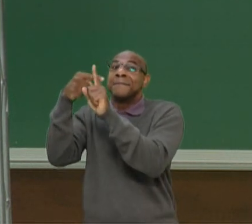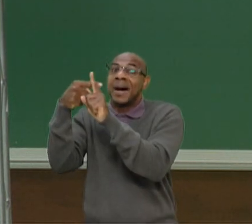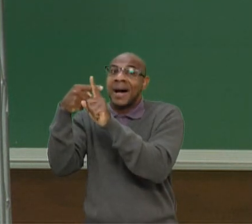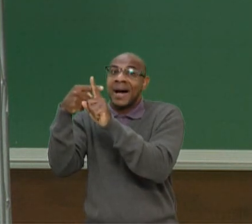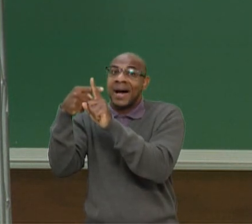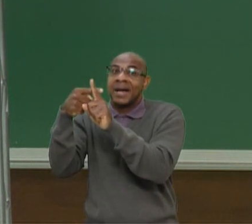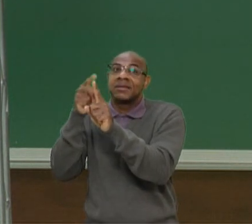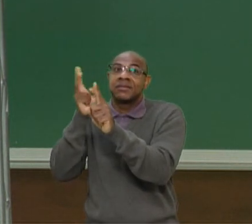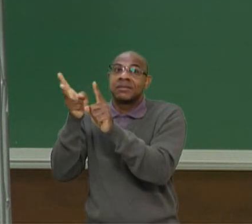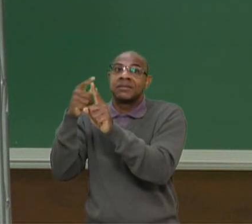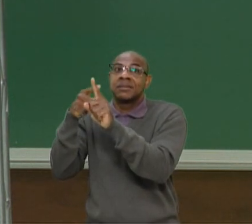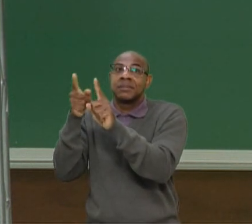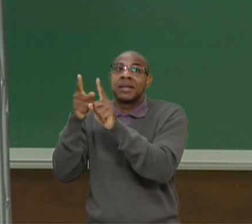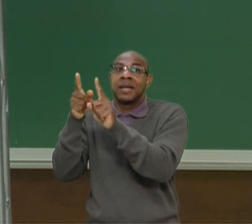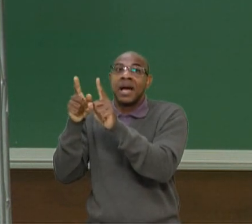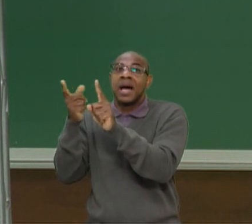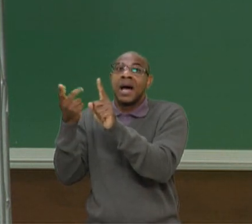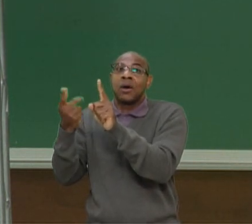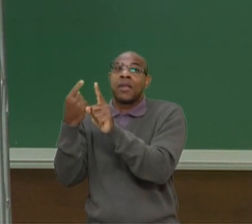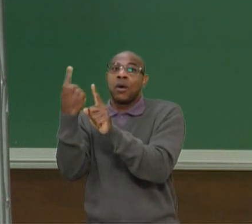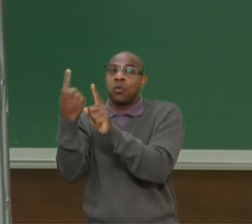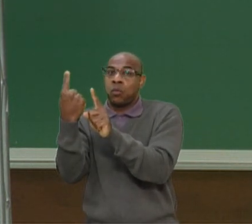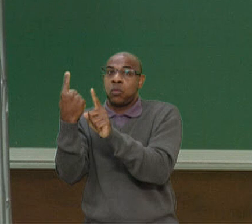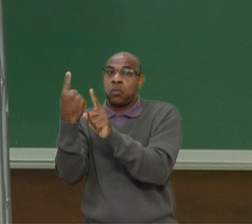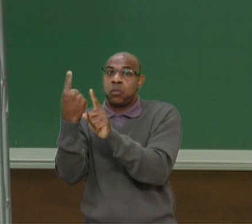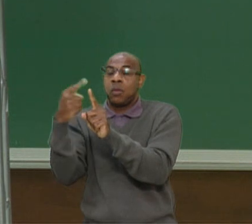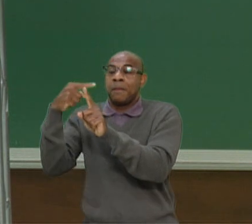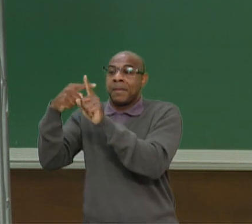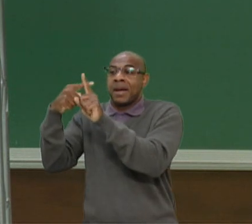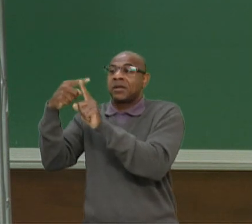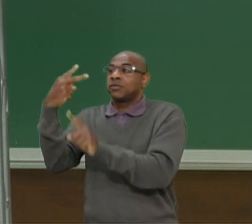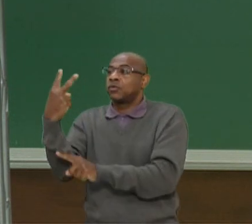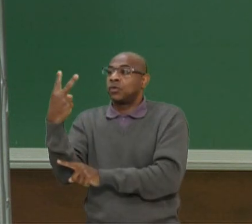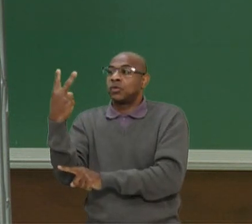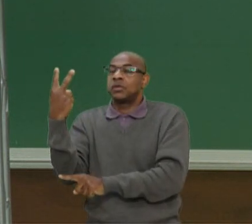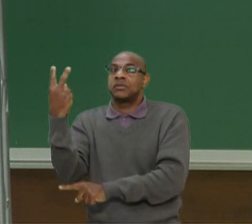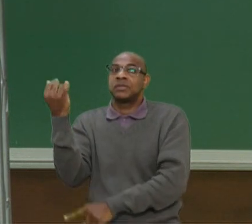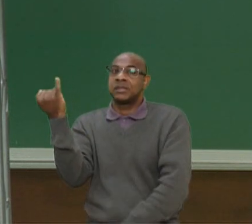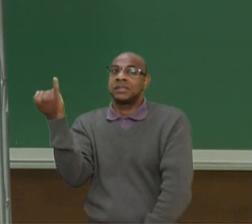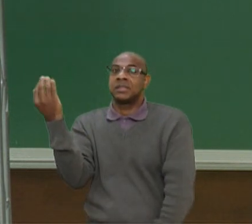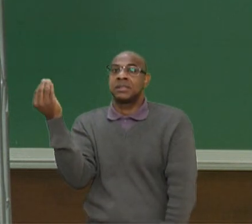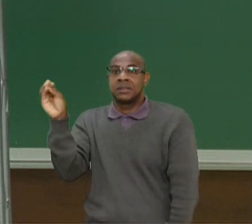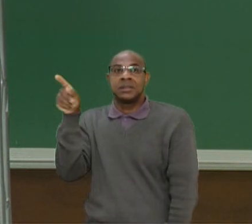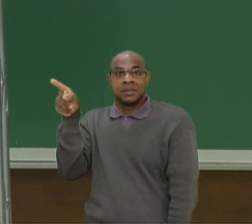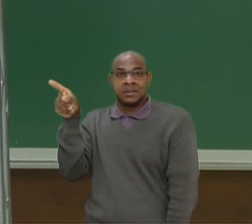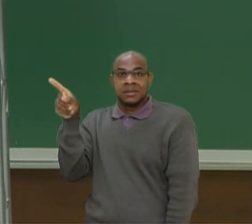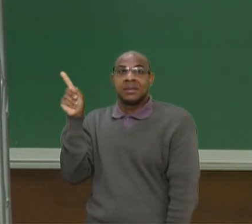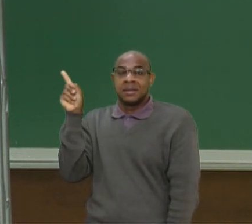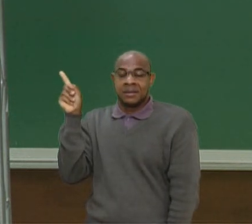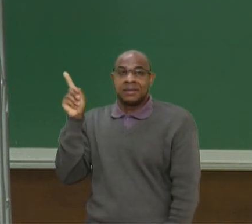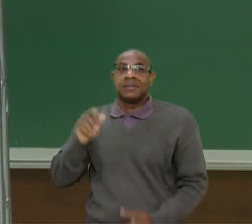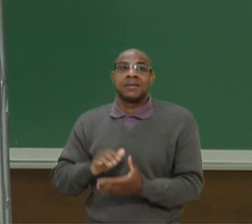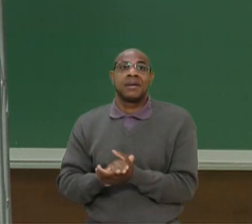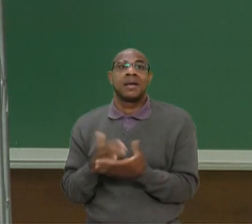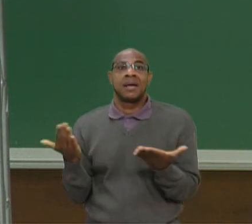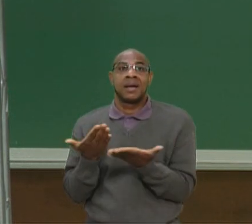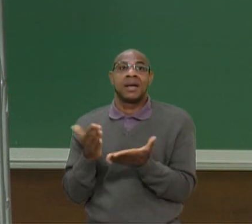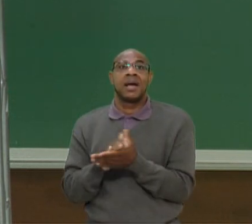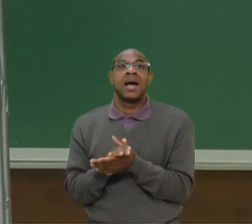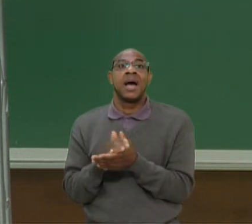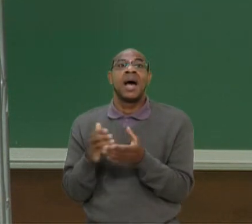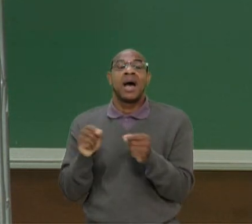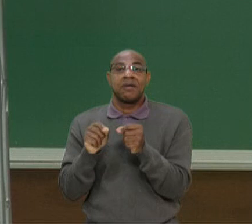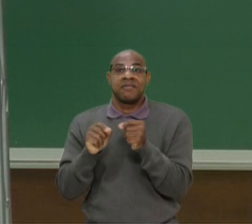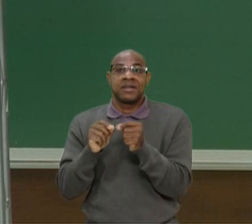vai permanecer porque é da operação, né? A soma do Z mais o W. Agora a gente vai fazer a operação